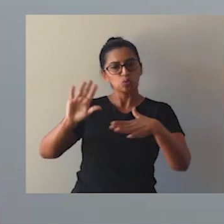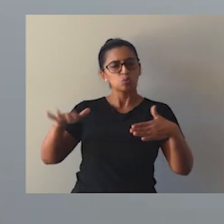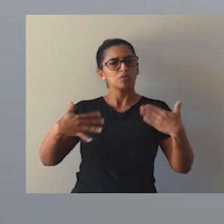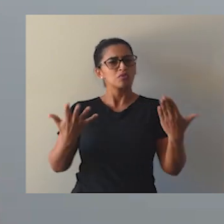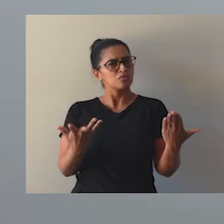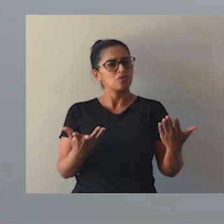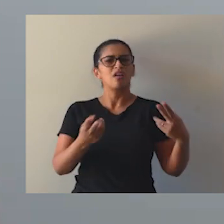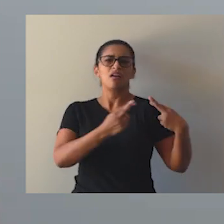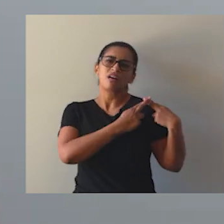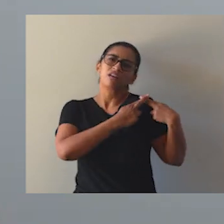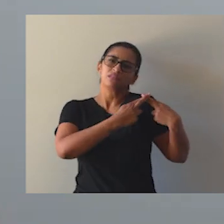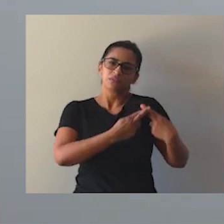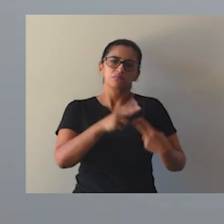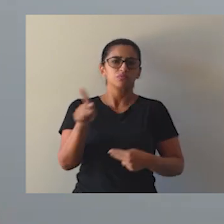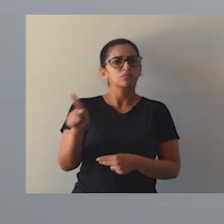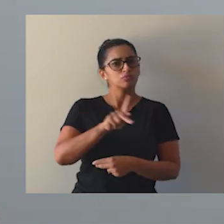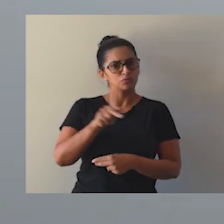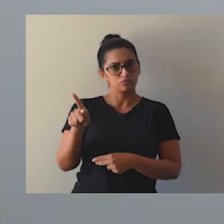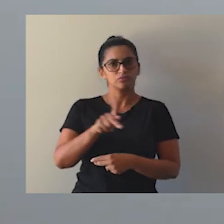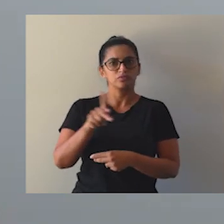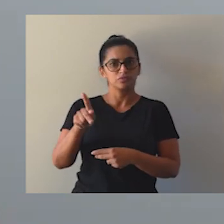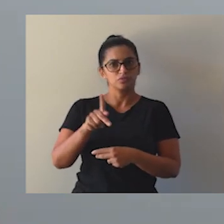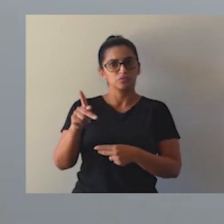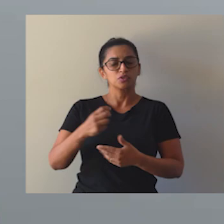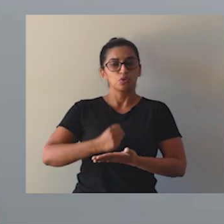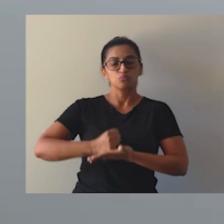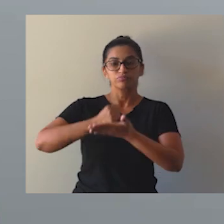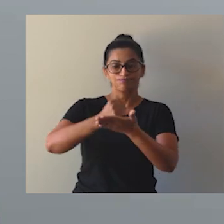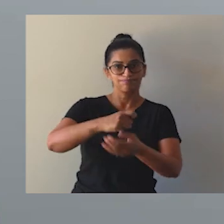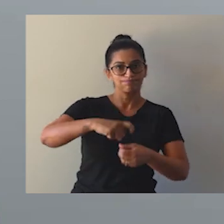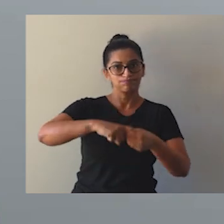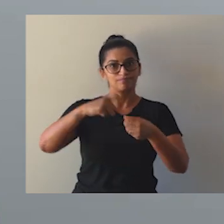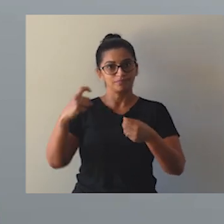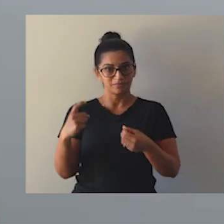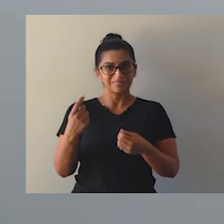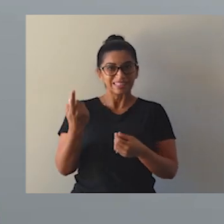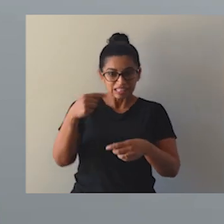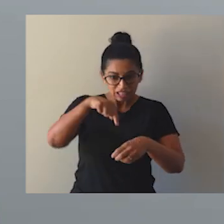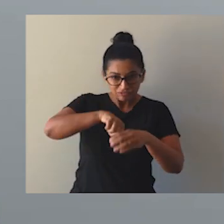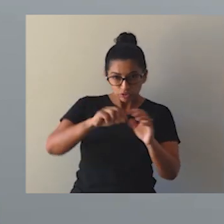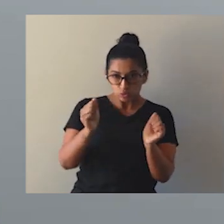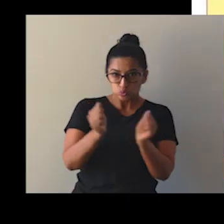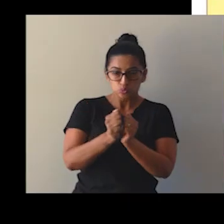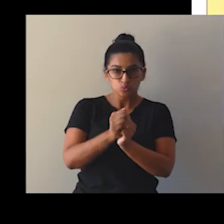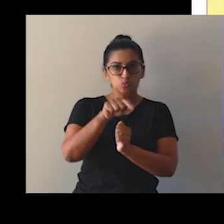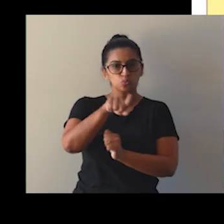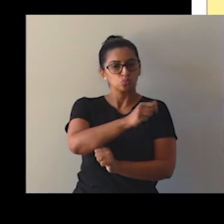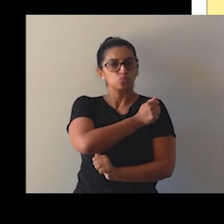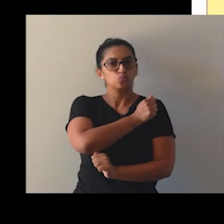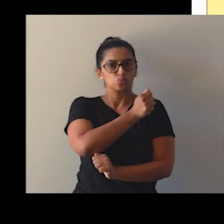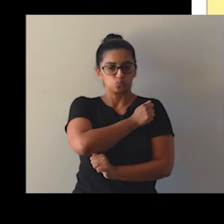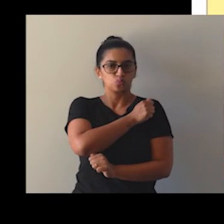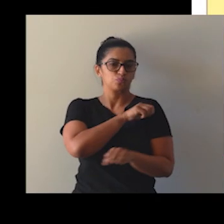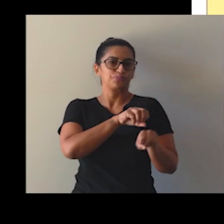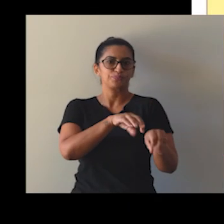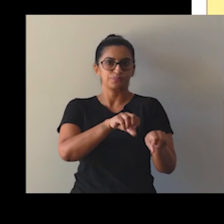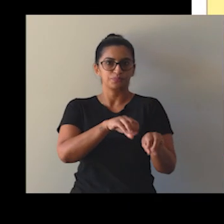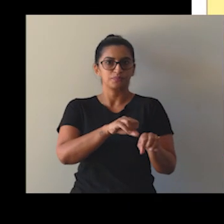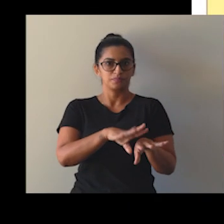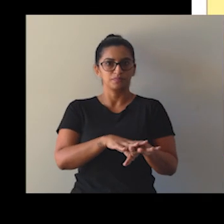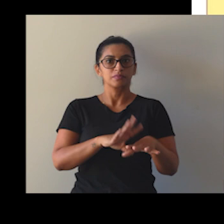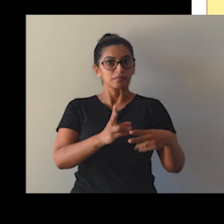a responsabilidade do professor de apoio a esse atendimento dentro da sala de aula.